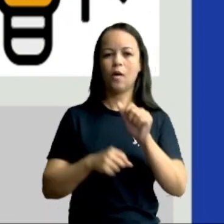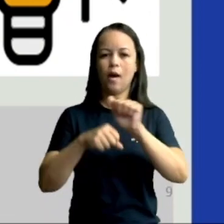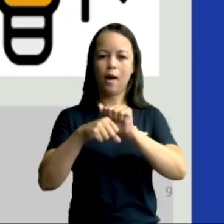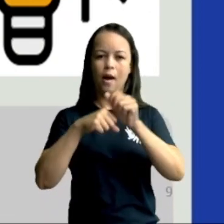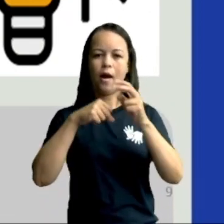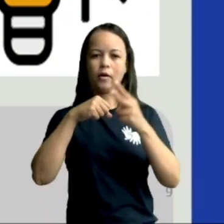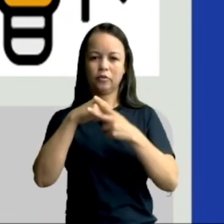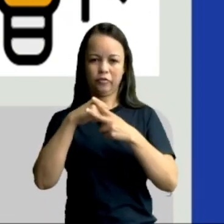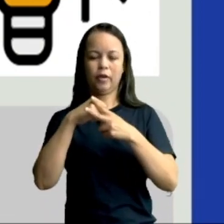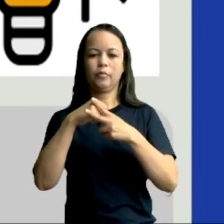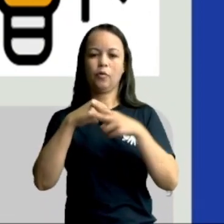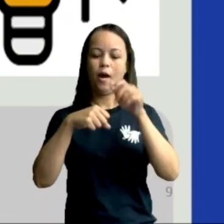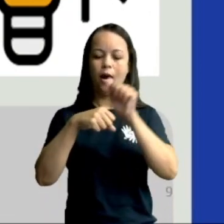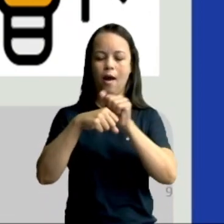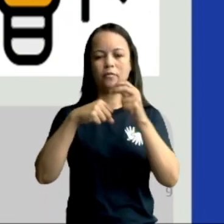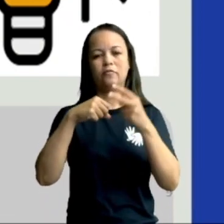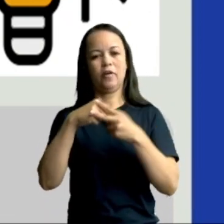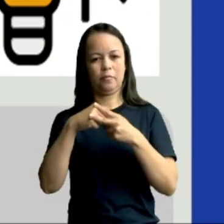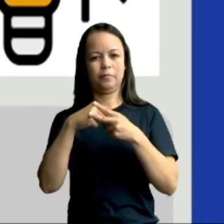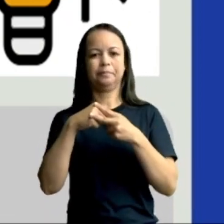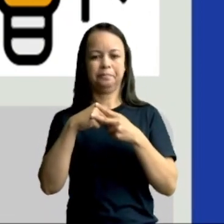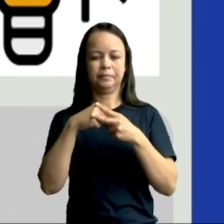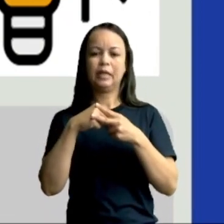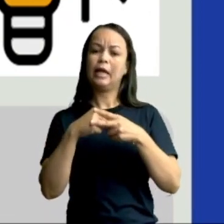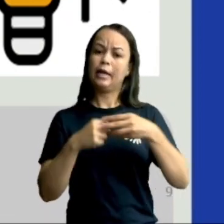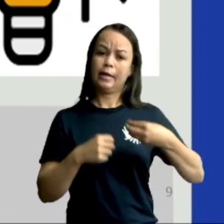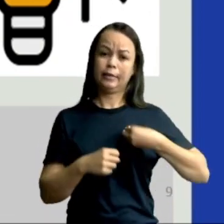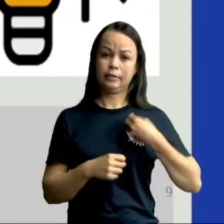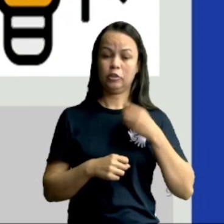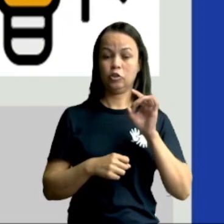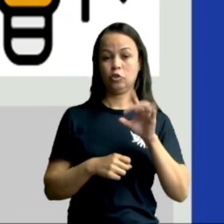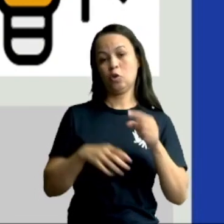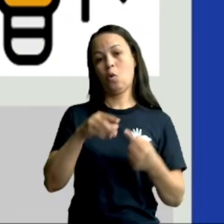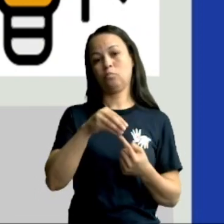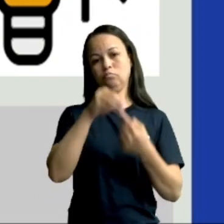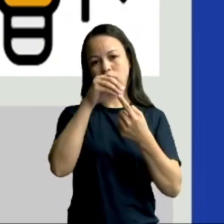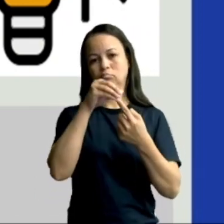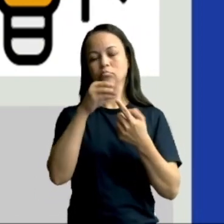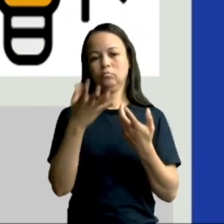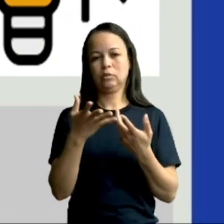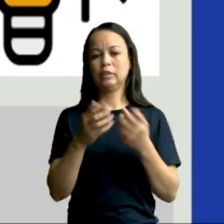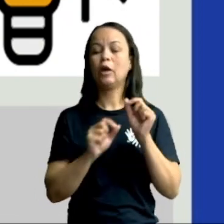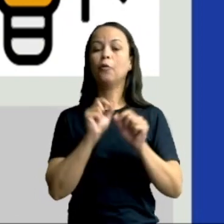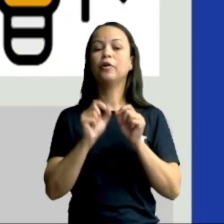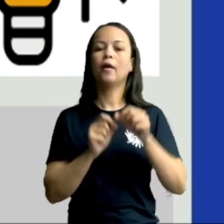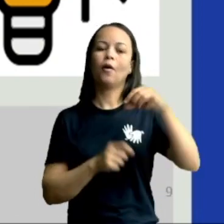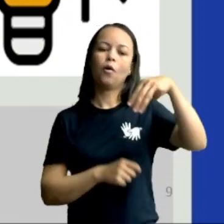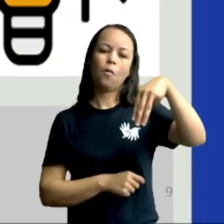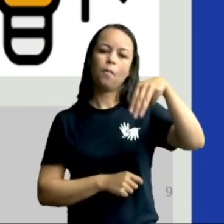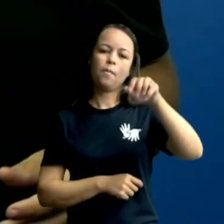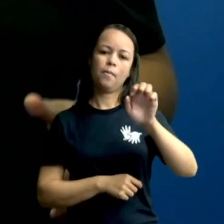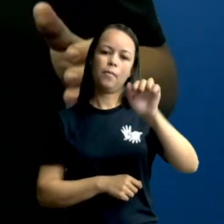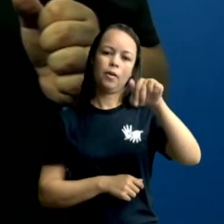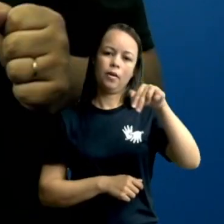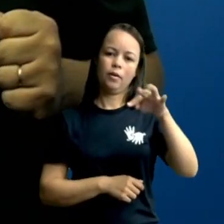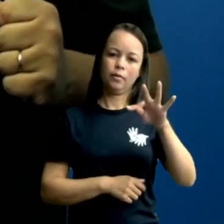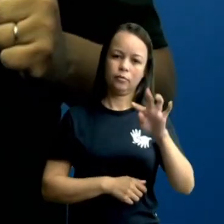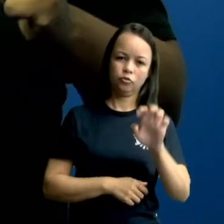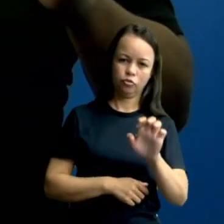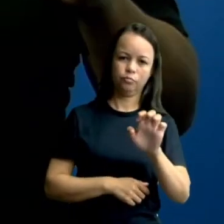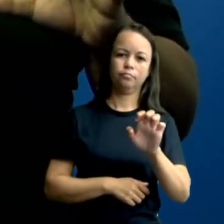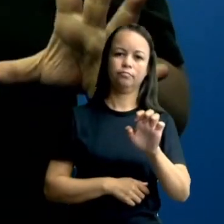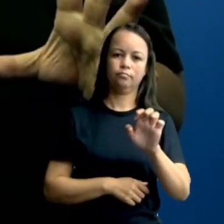de advérbio. Esse existe apenas um, mente. Tá bom, gente? Ou